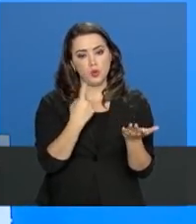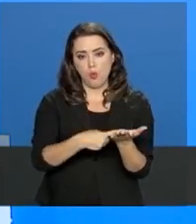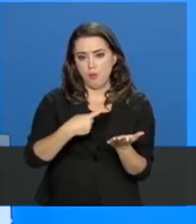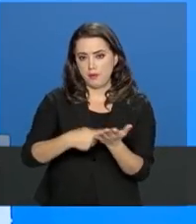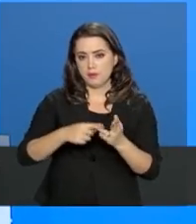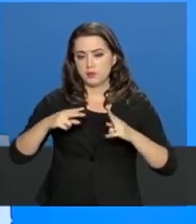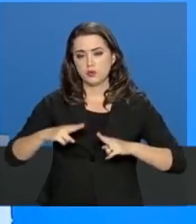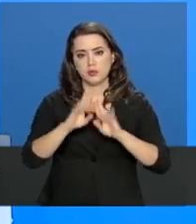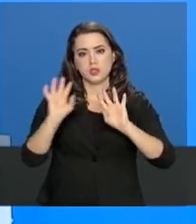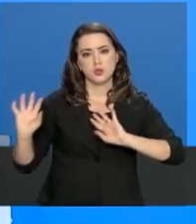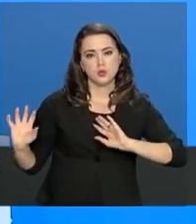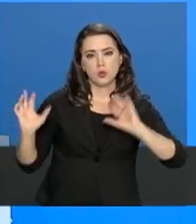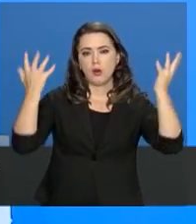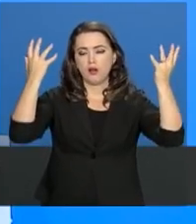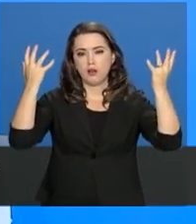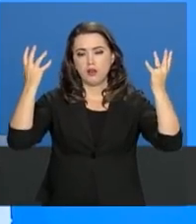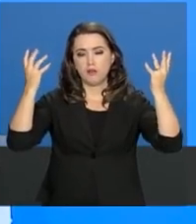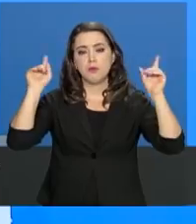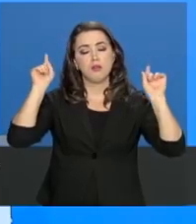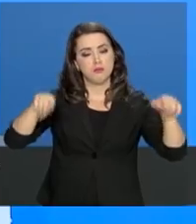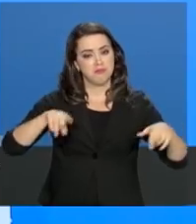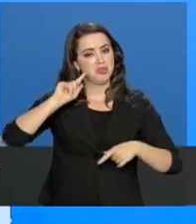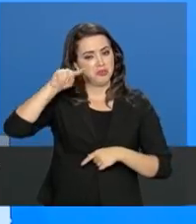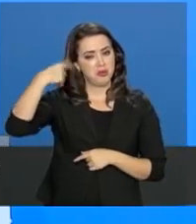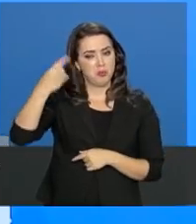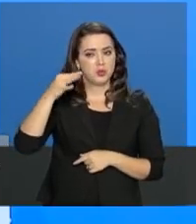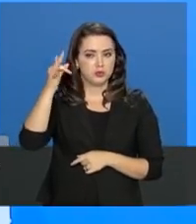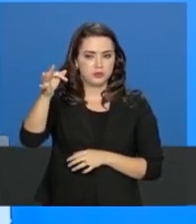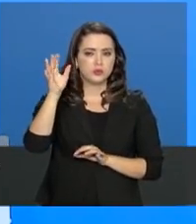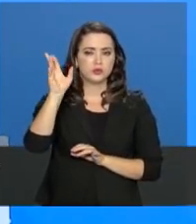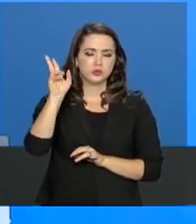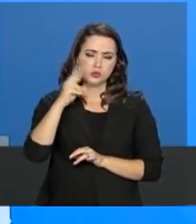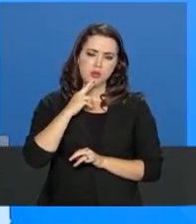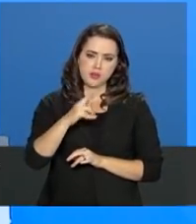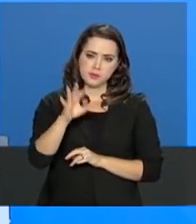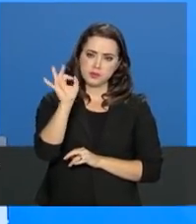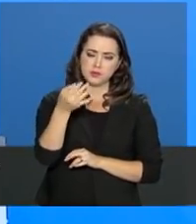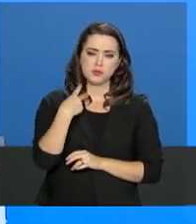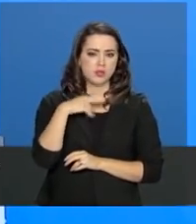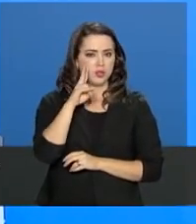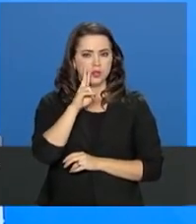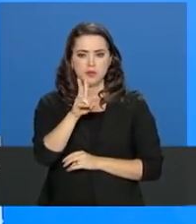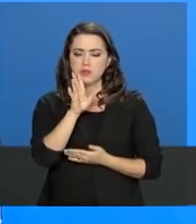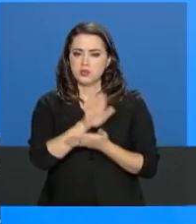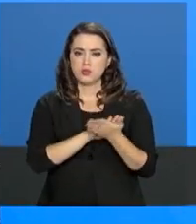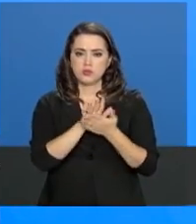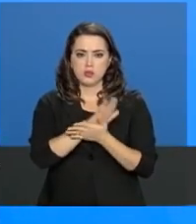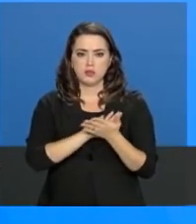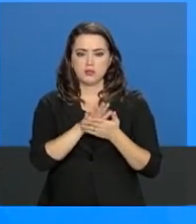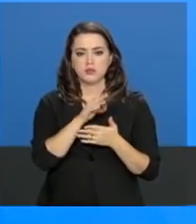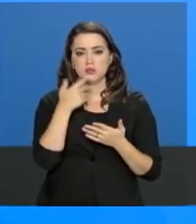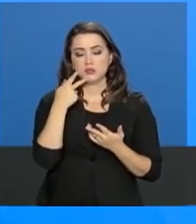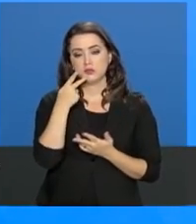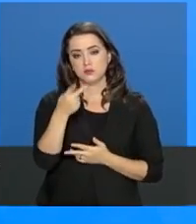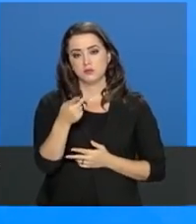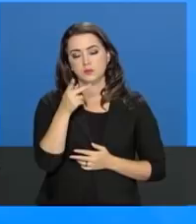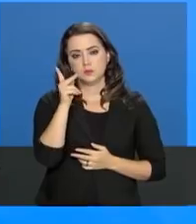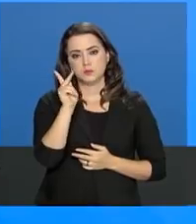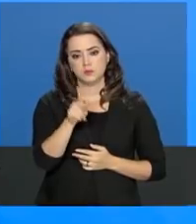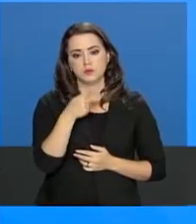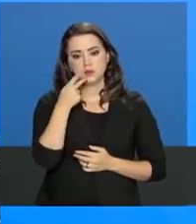clima esta questão será devidamente equacionado porque eu não vejo nenhuma atitude digamos assim